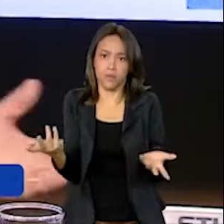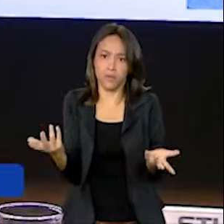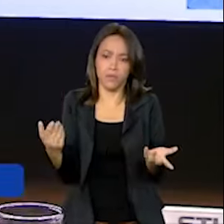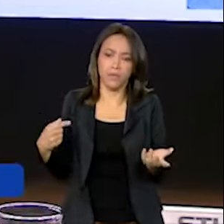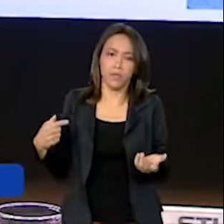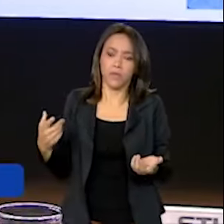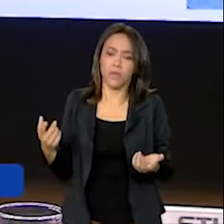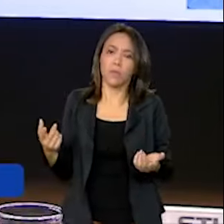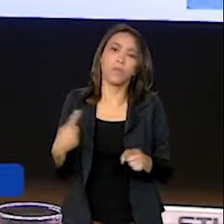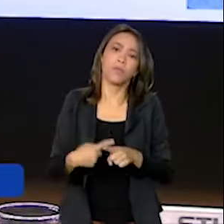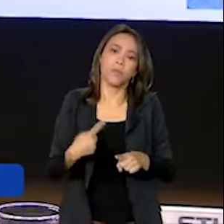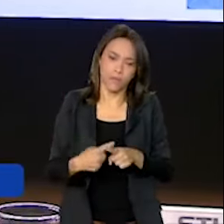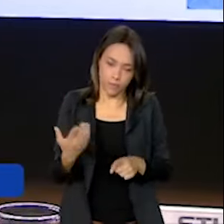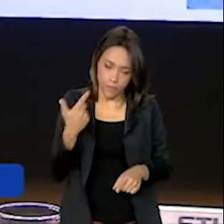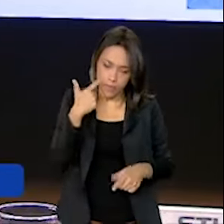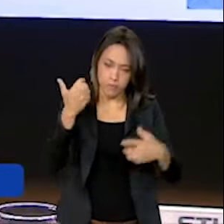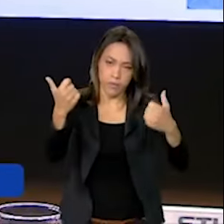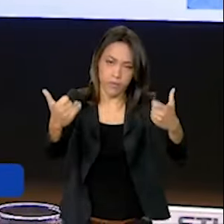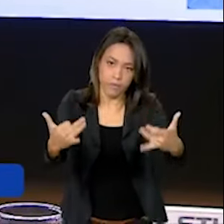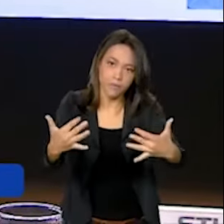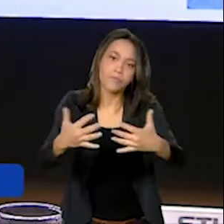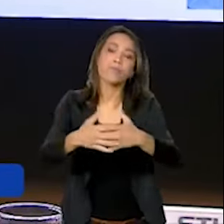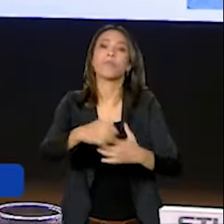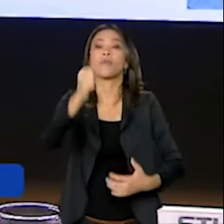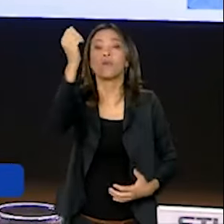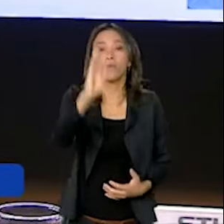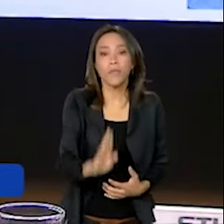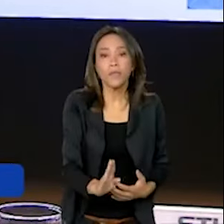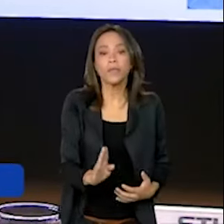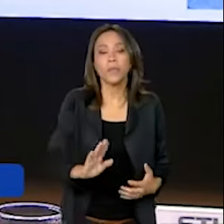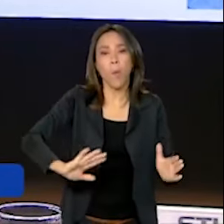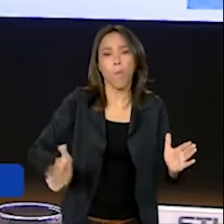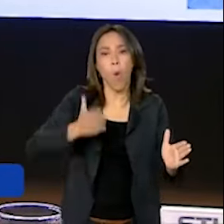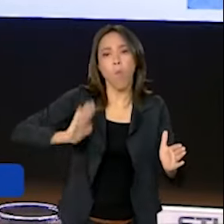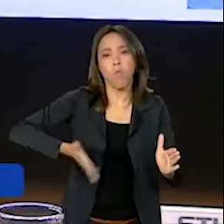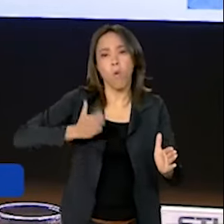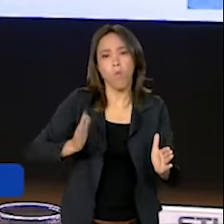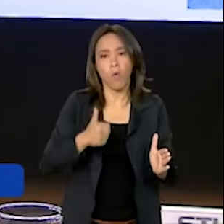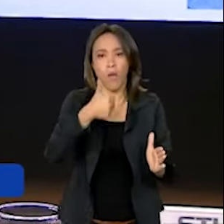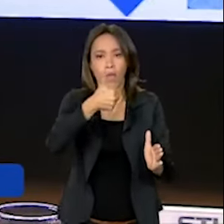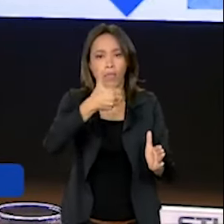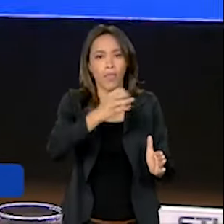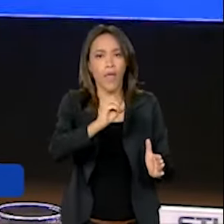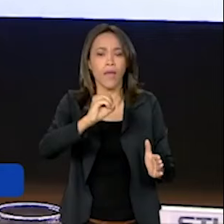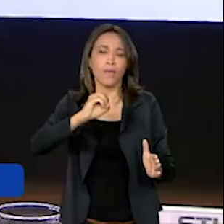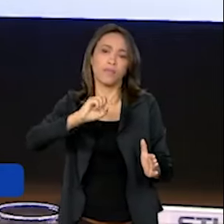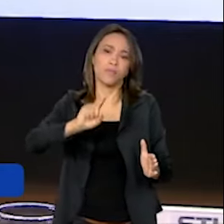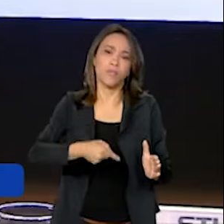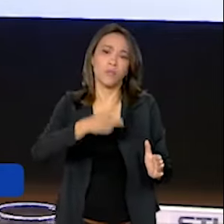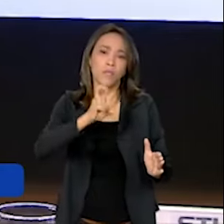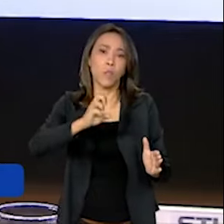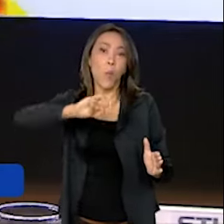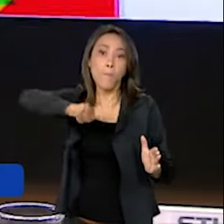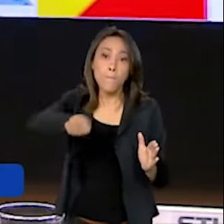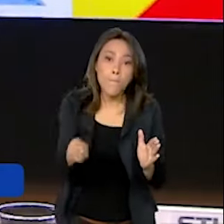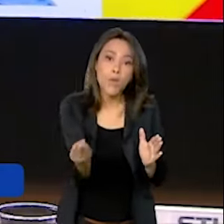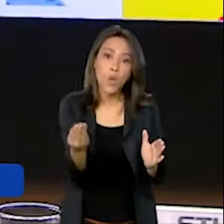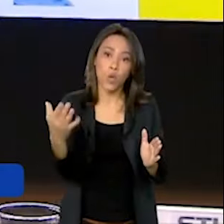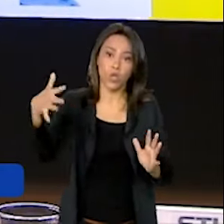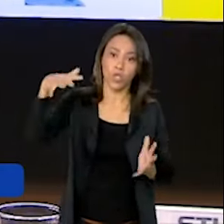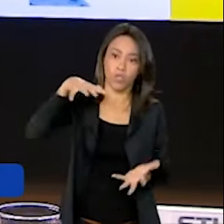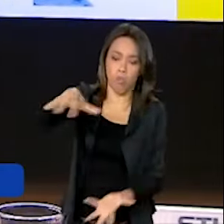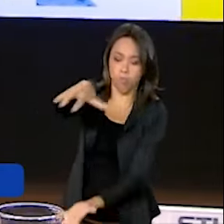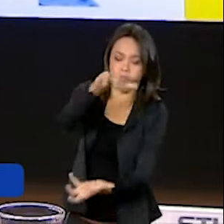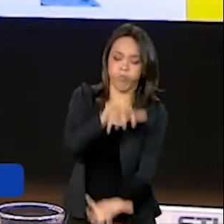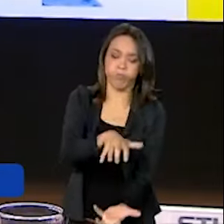Até porque, vamos lá, o Brasil produz em torno de 10,5 milhões de toneladas de arroz. Não são 300